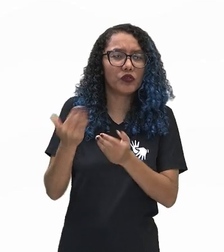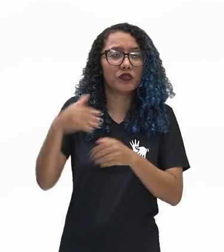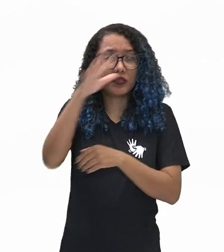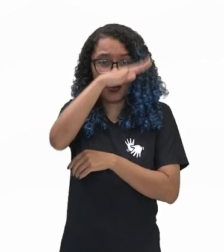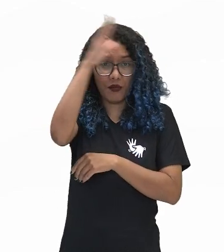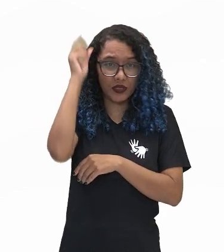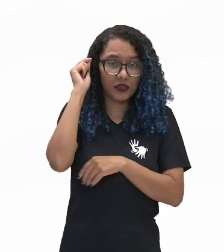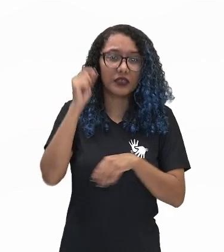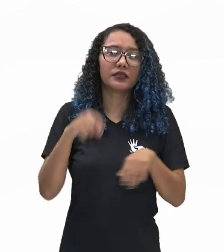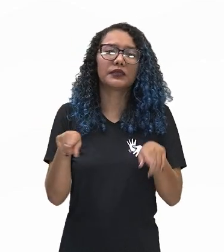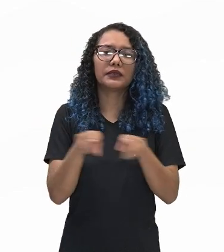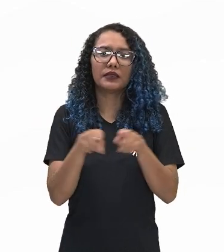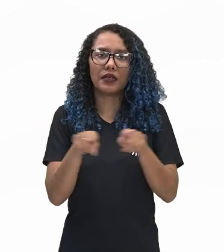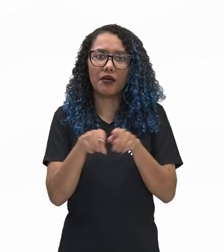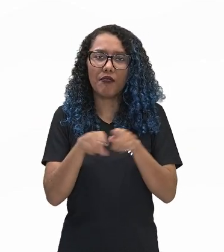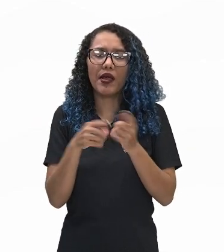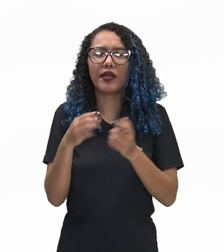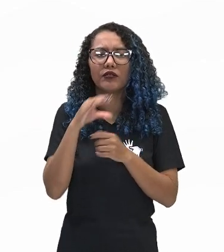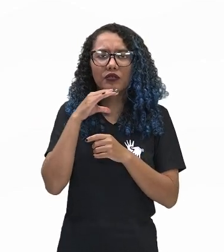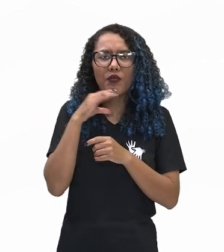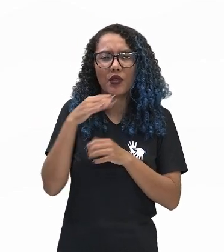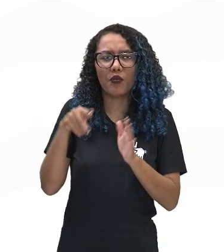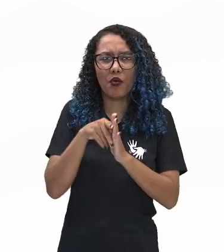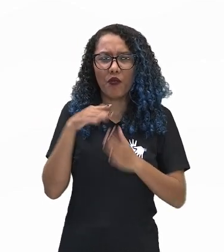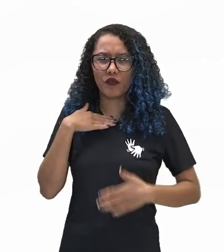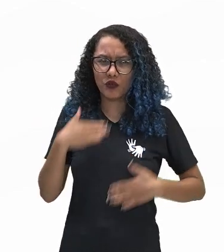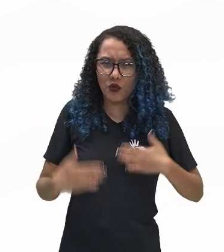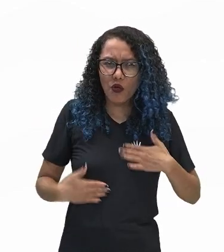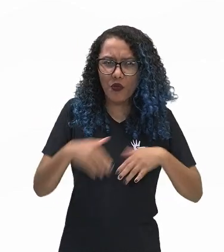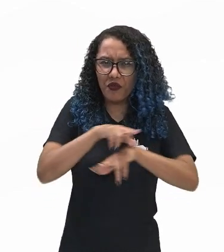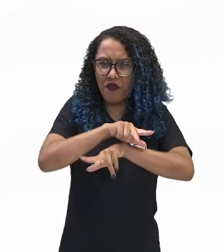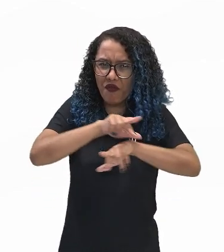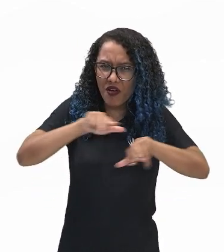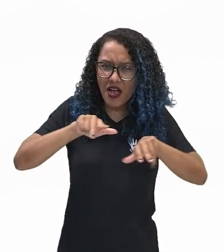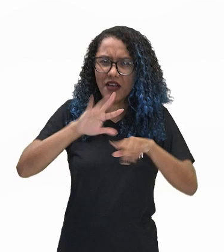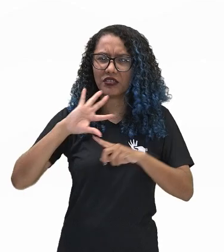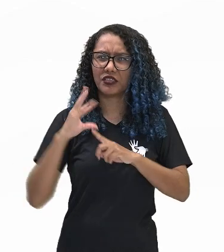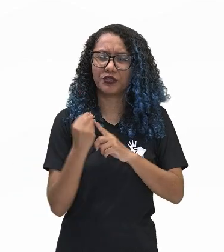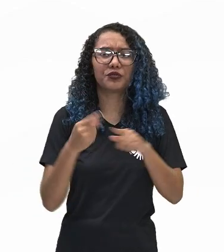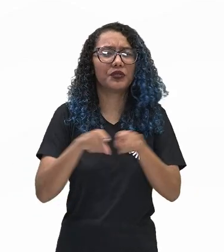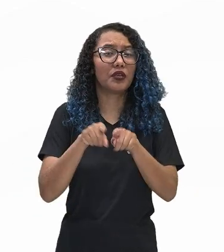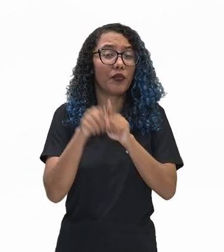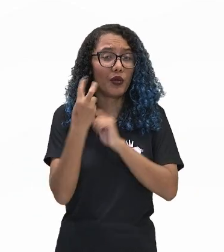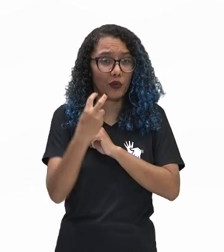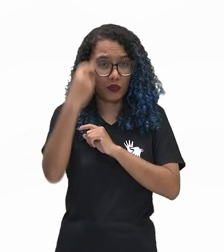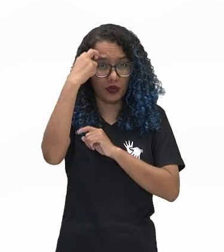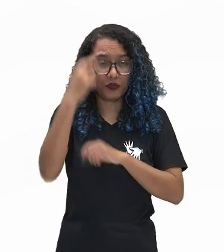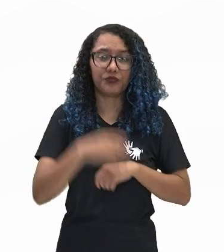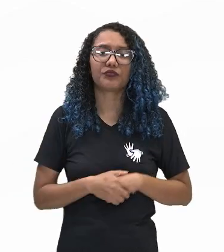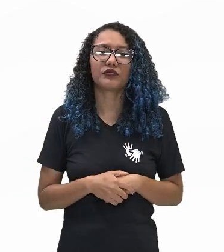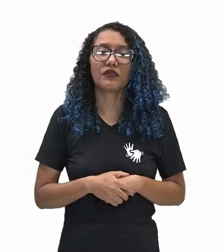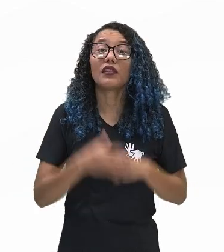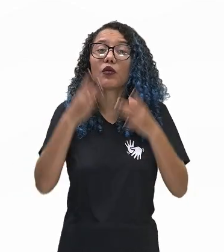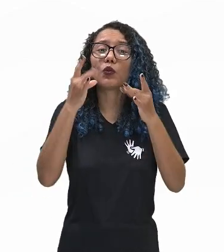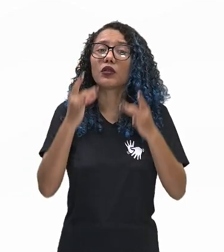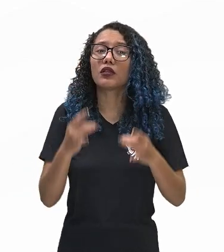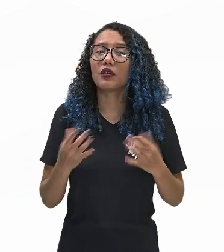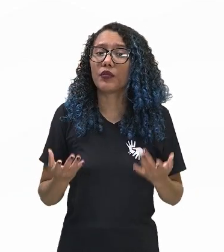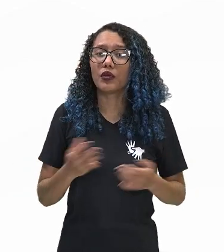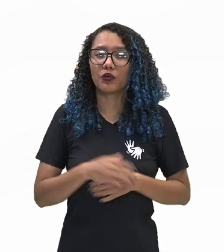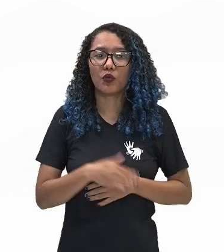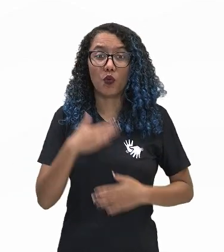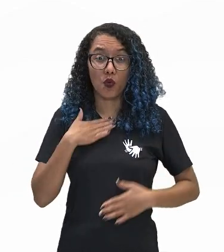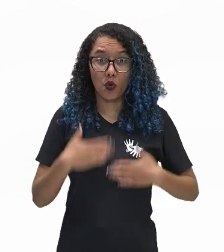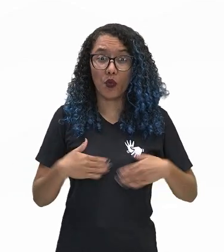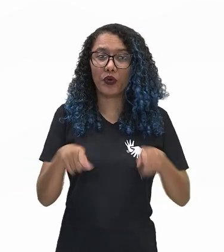amazonense conhecimentos fisiológicos anatômicos biomecânicos artísticos e culturais e o detalhamento